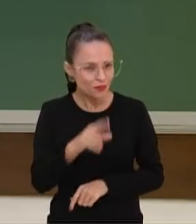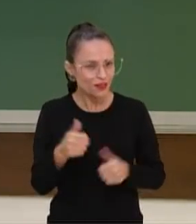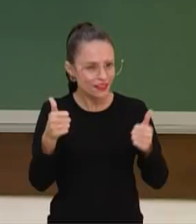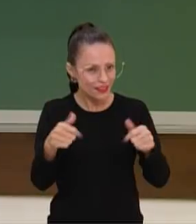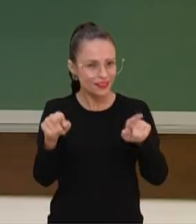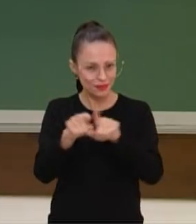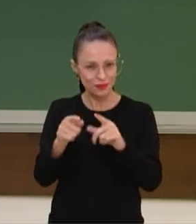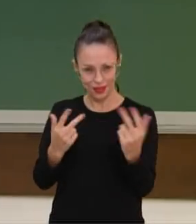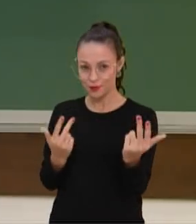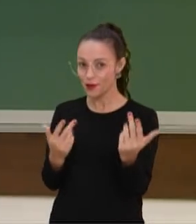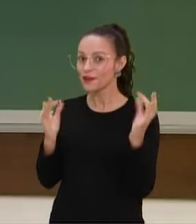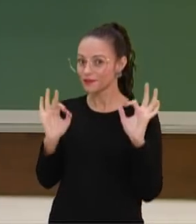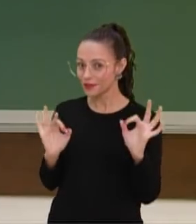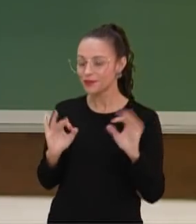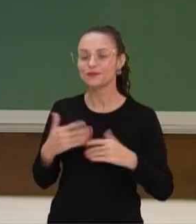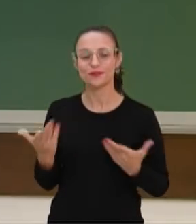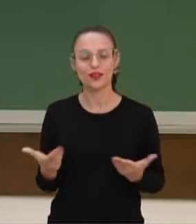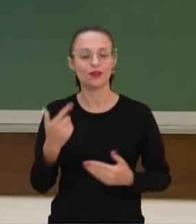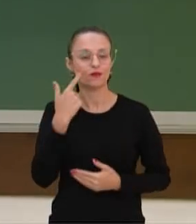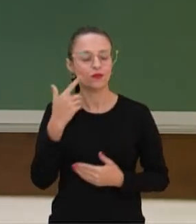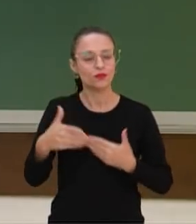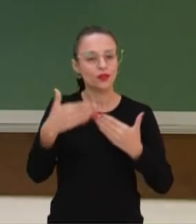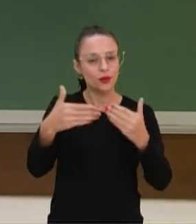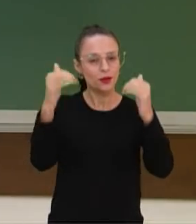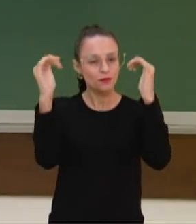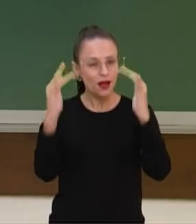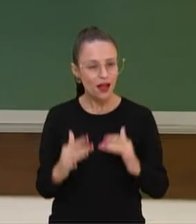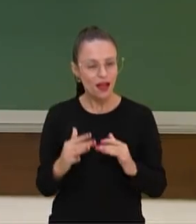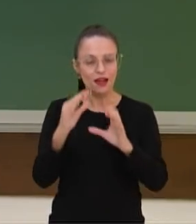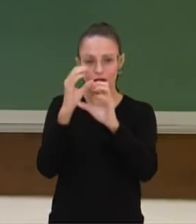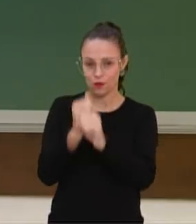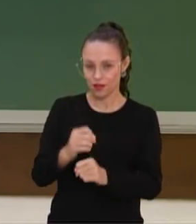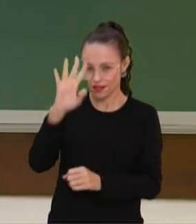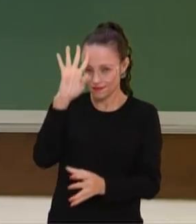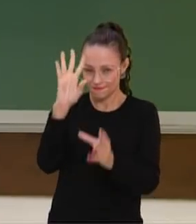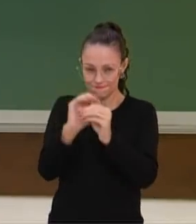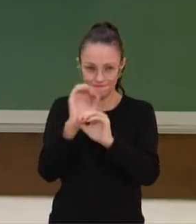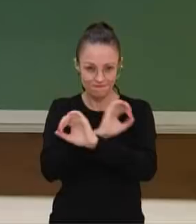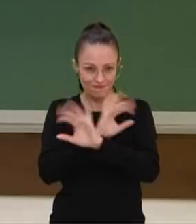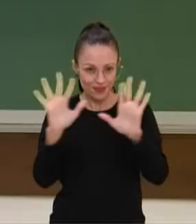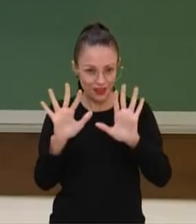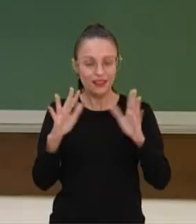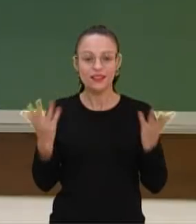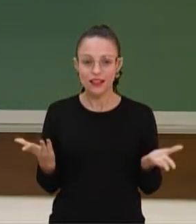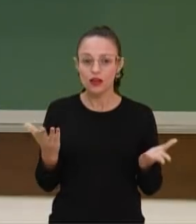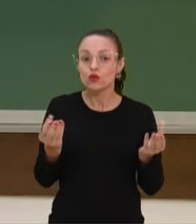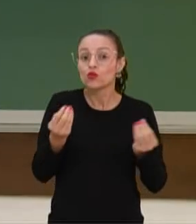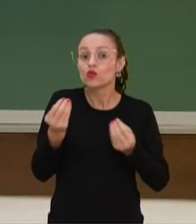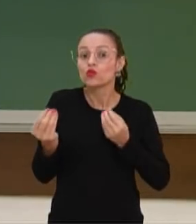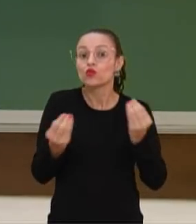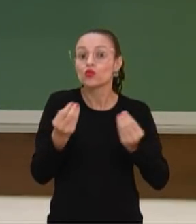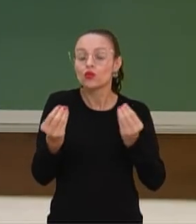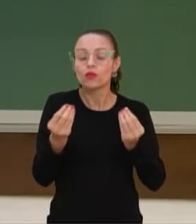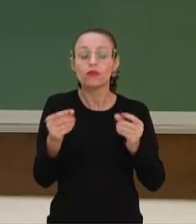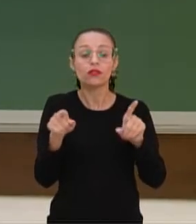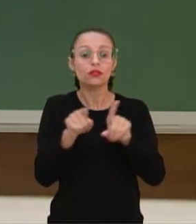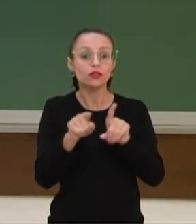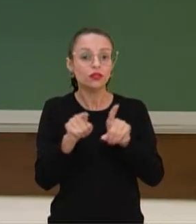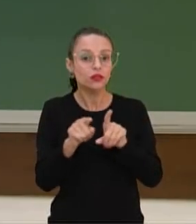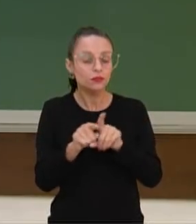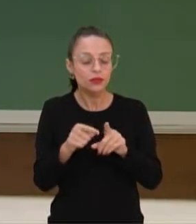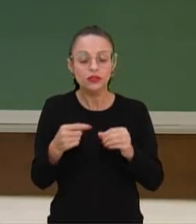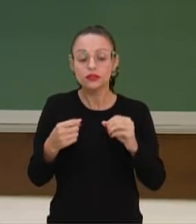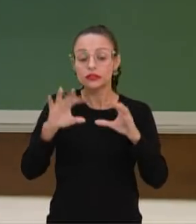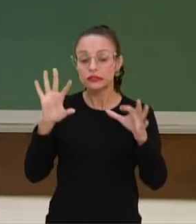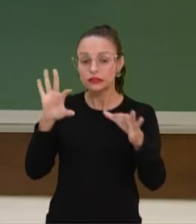dessa maneira, não foi? Vamos desenvolver o cálculo aqui para entender bem, aplicando inclusive a definição do